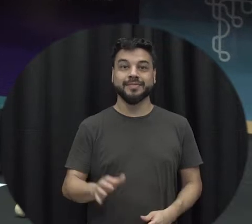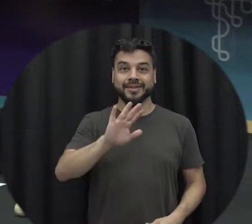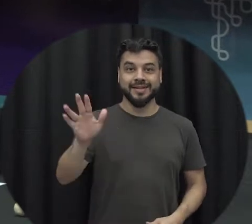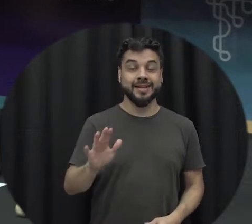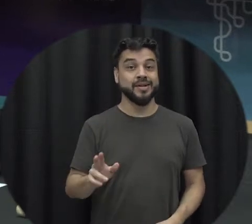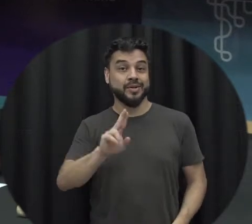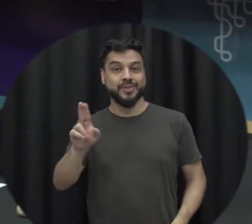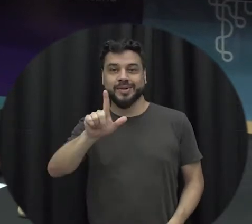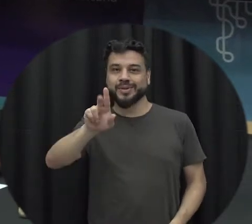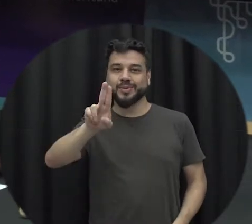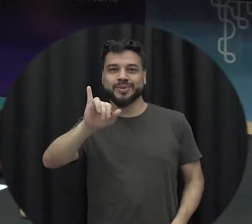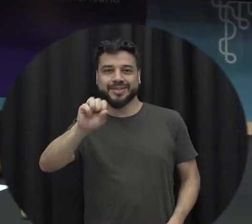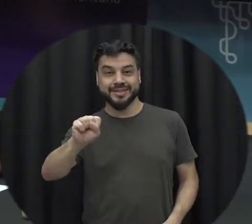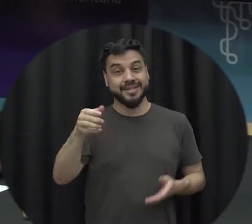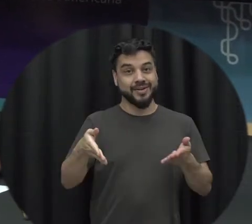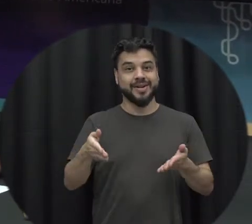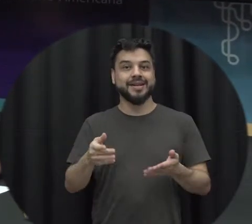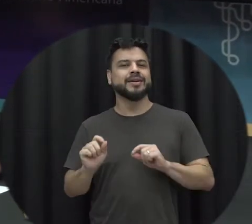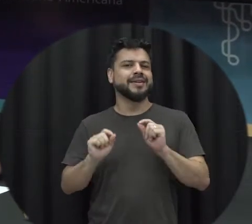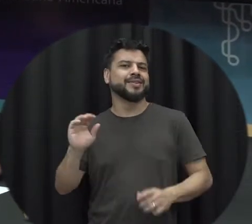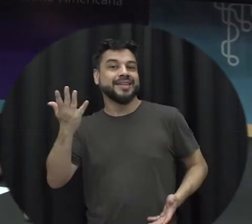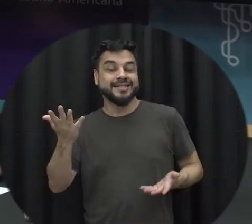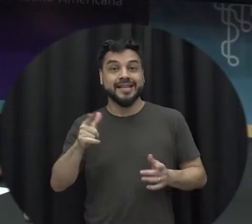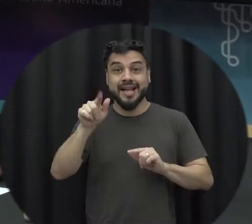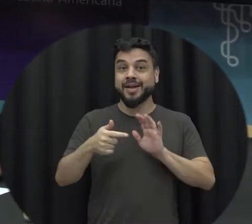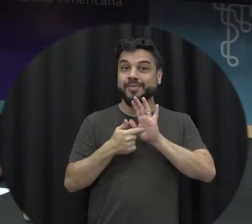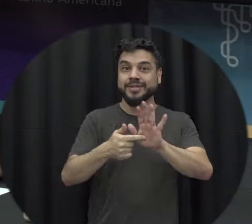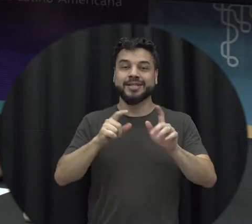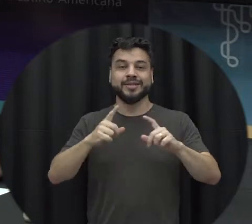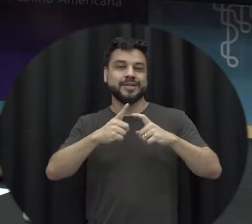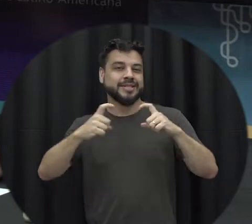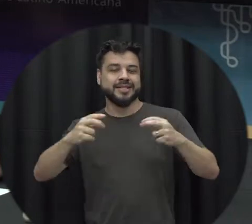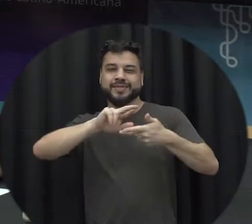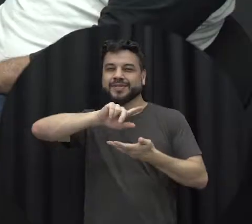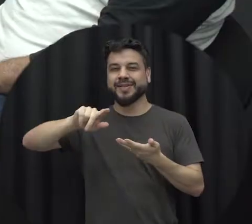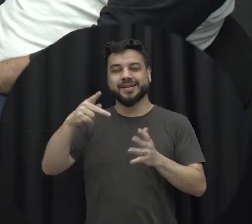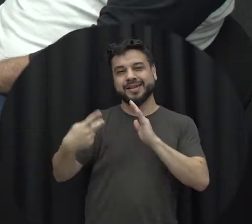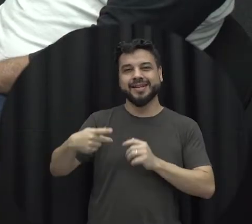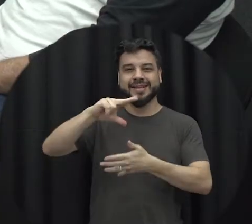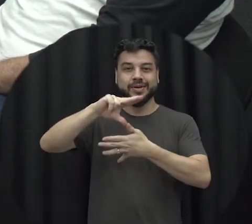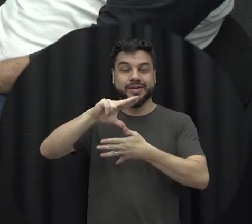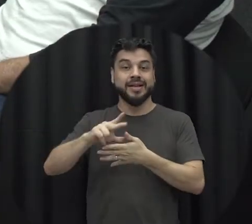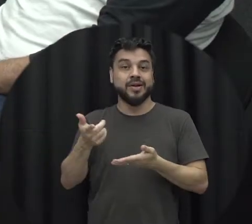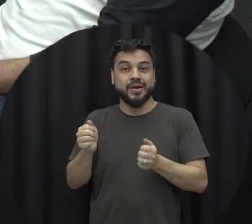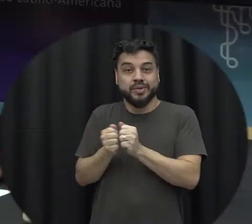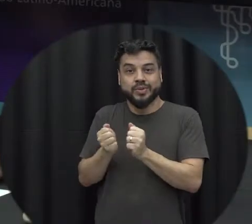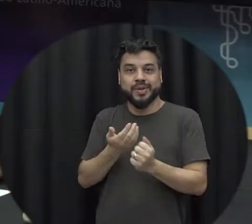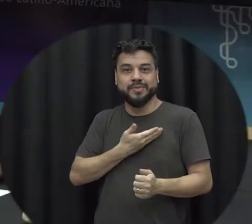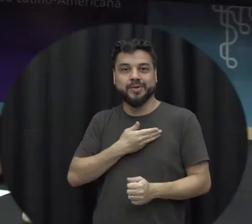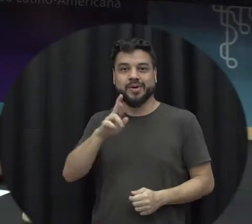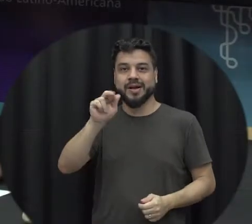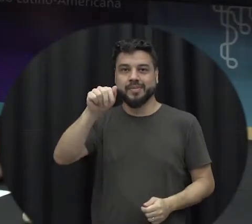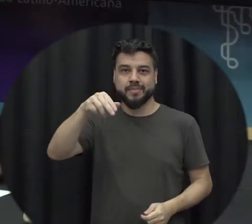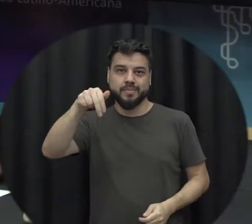Olá, eu sou o Luiz e esse é o Que Passa, o programa de divulgação científica da Unila. Eu estou aqui com meus amigos Ramon e Roberta e hoje nós